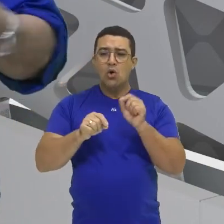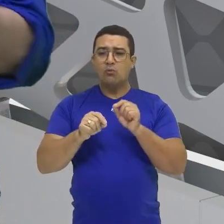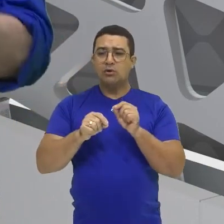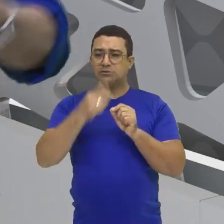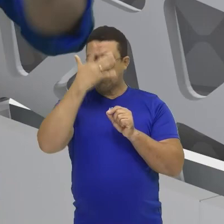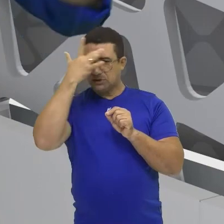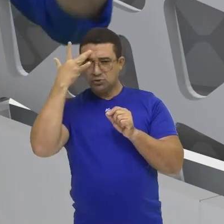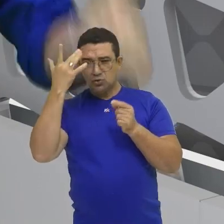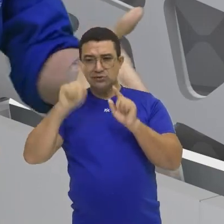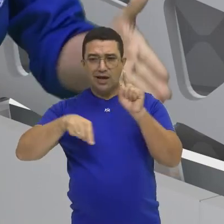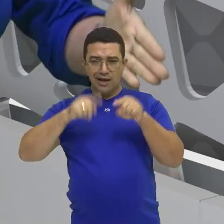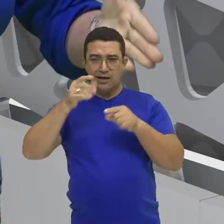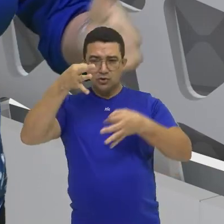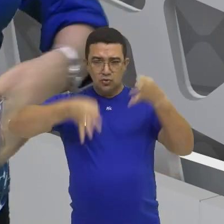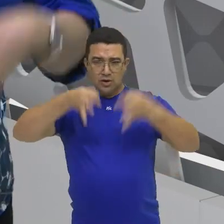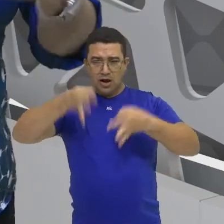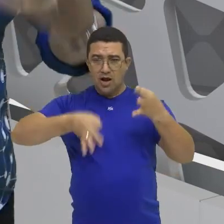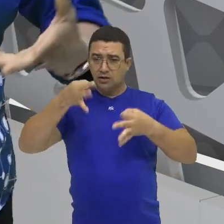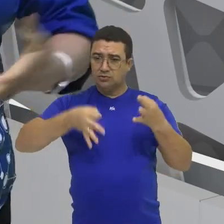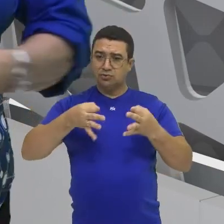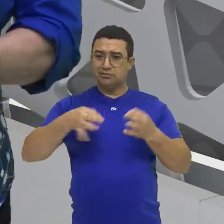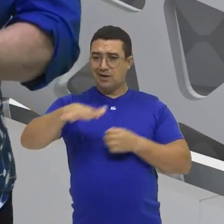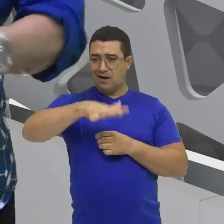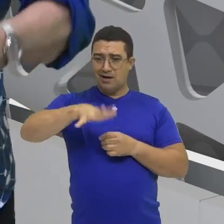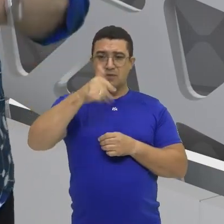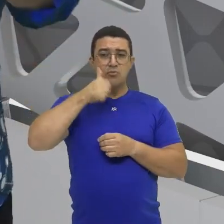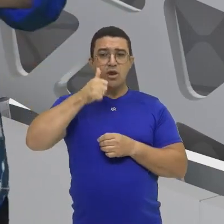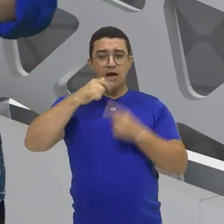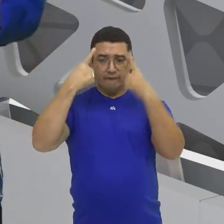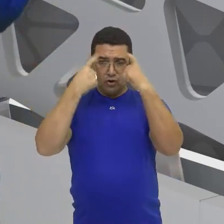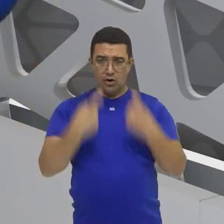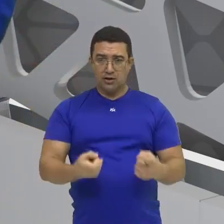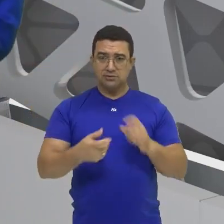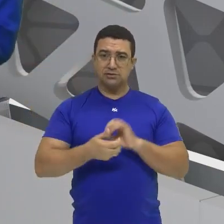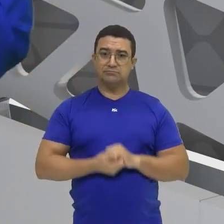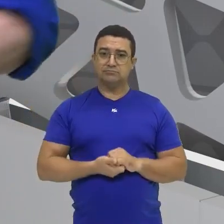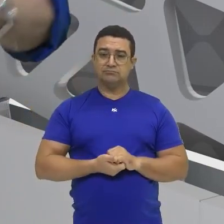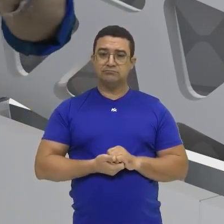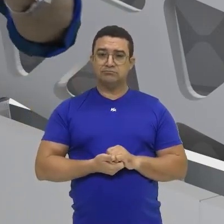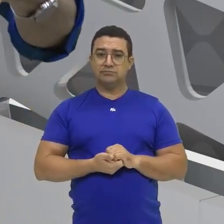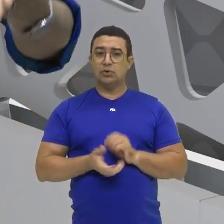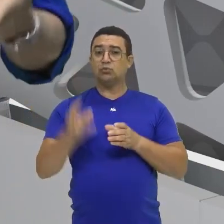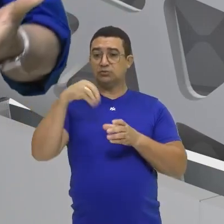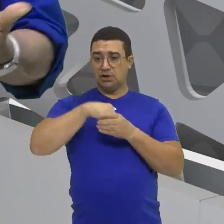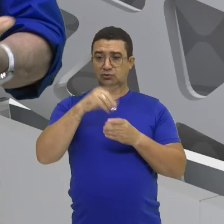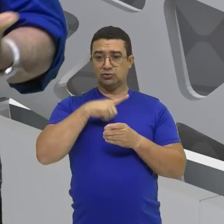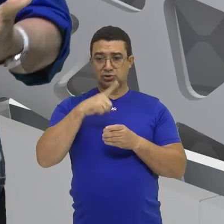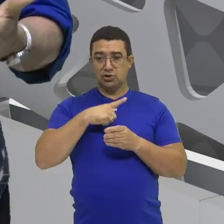casos de agressão à mulher? Esses casos, eles eram enquadrados numa lei, que era a Lei